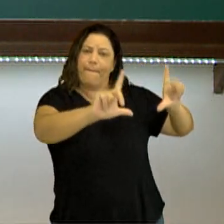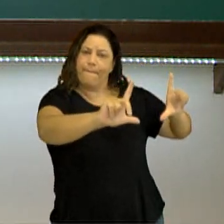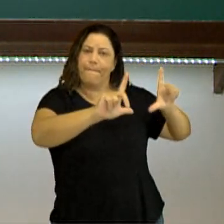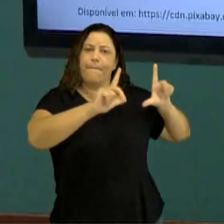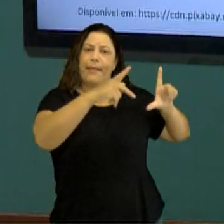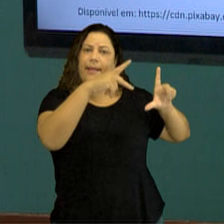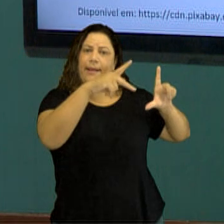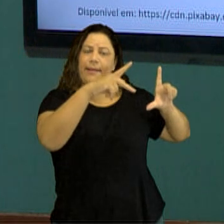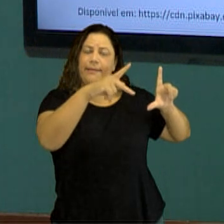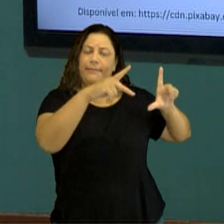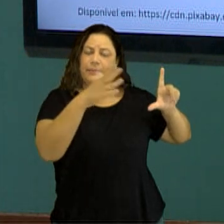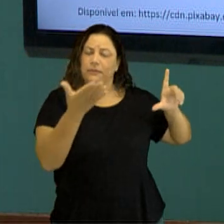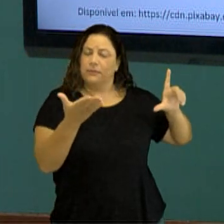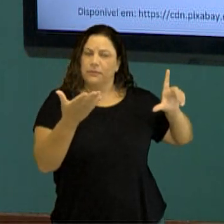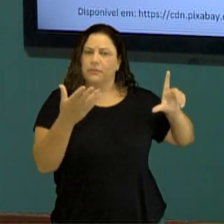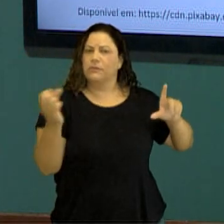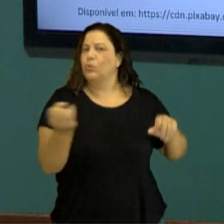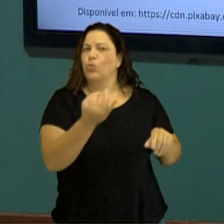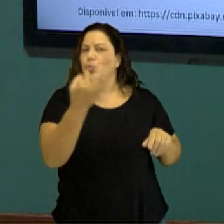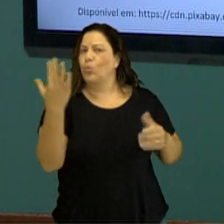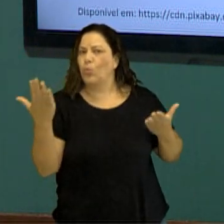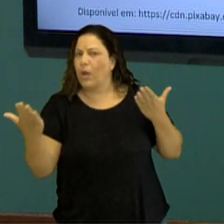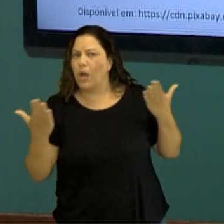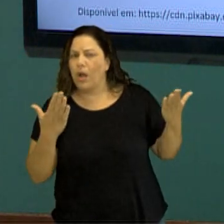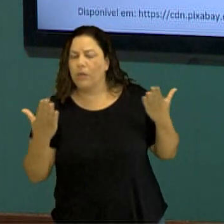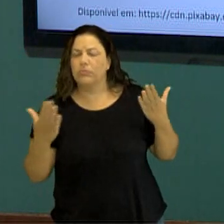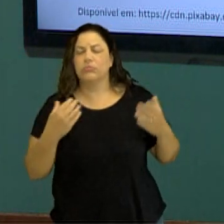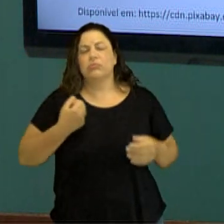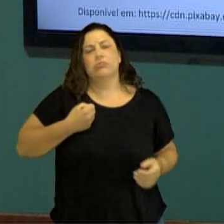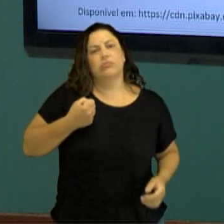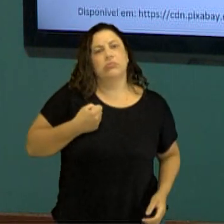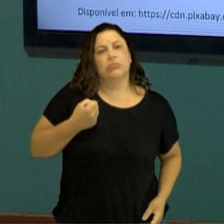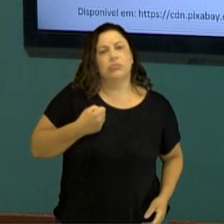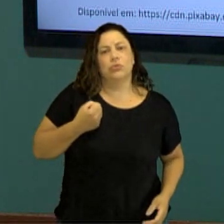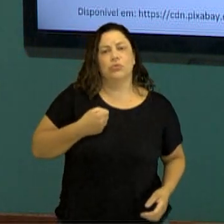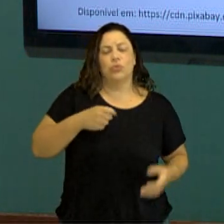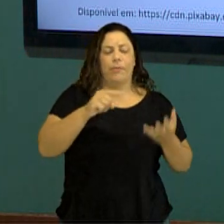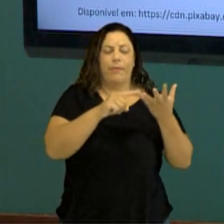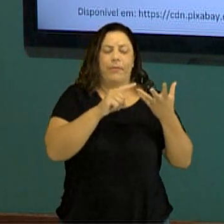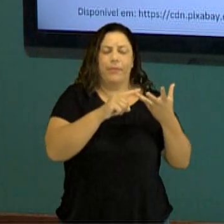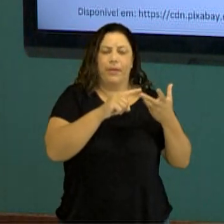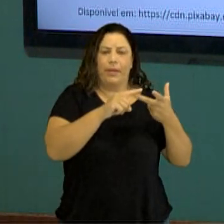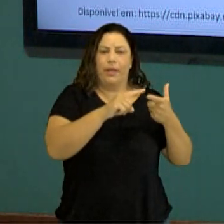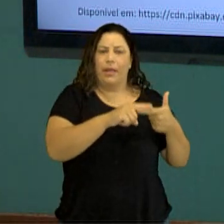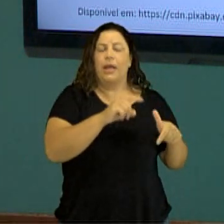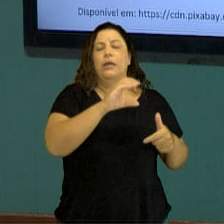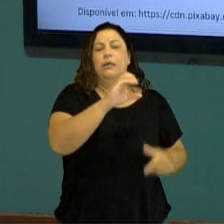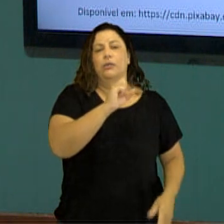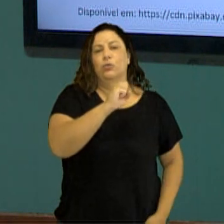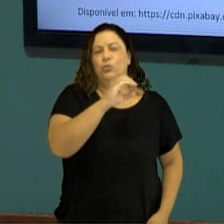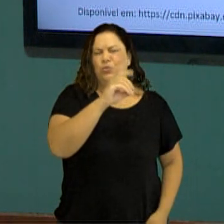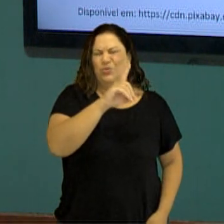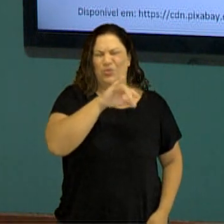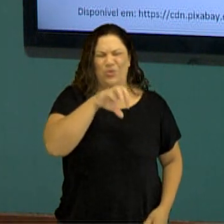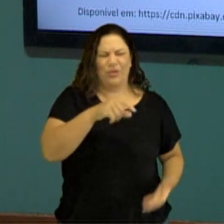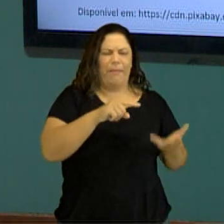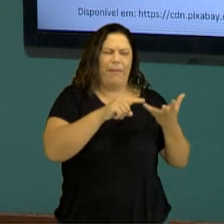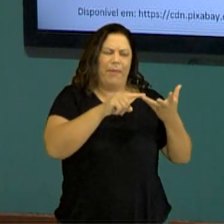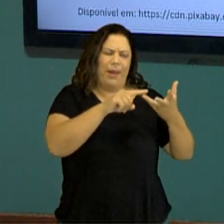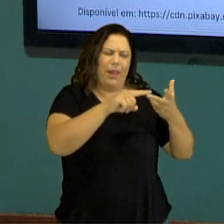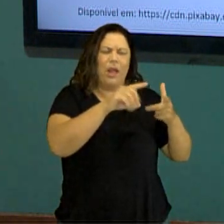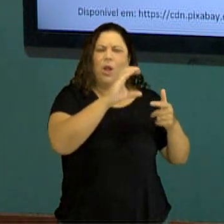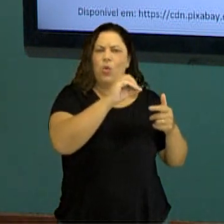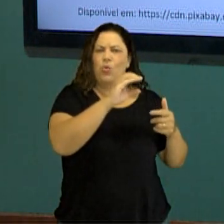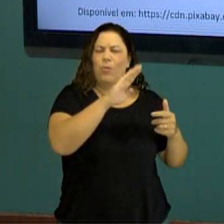do elemento hélio, do criptônio, do argônio, do xenônio, do sódio, do cobalto, do cobre? Qual é o número